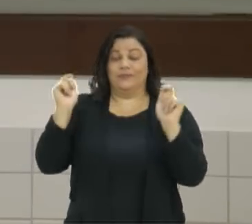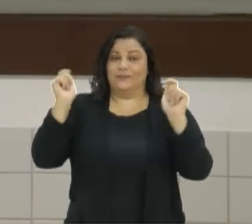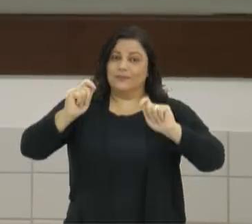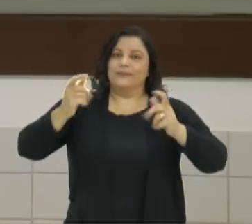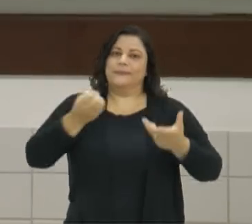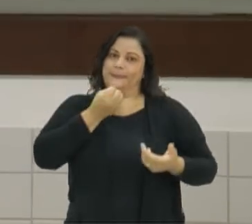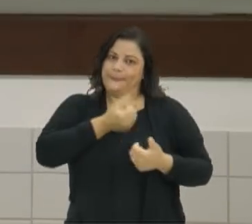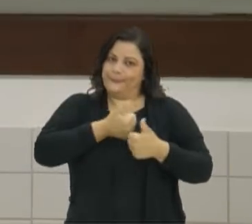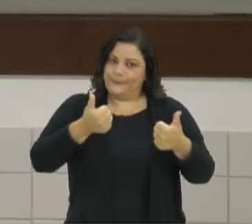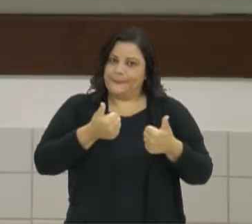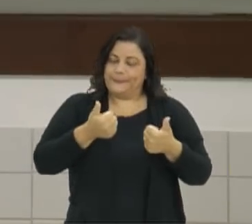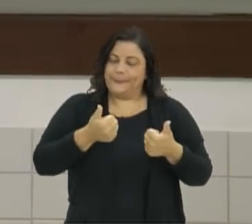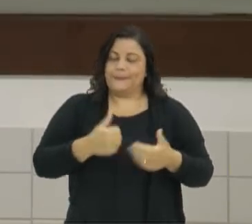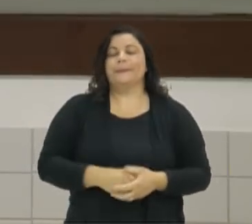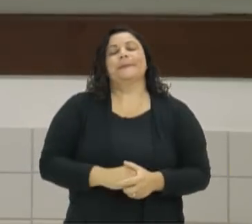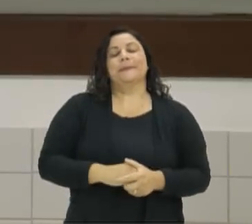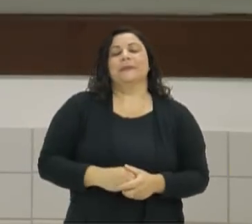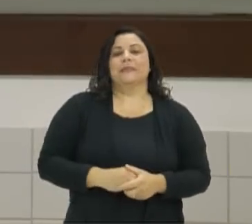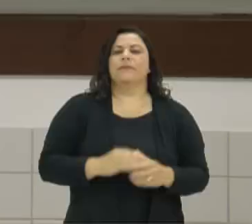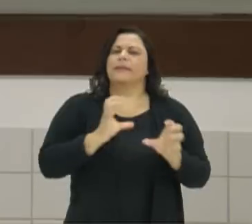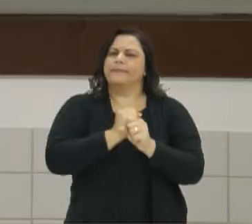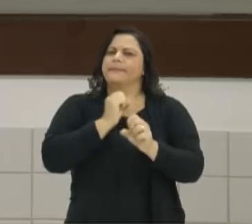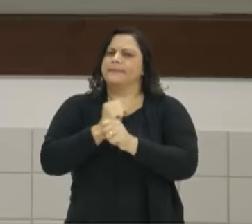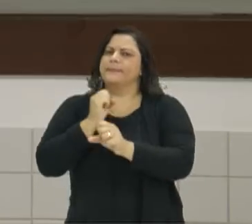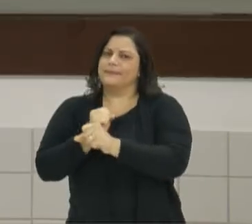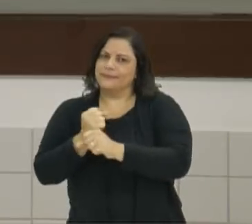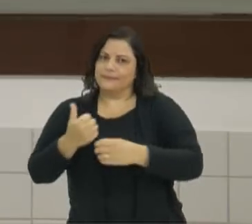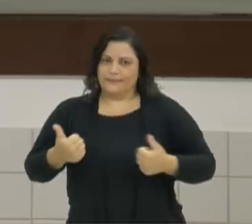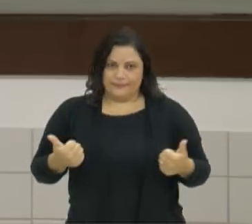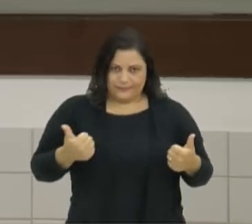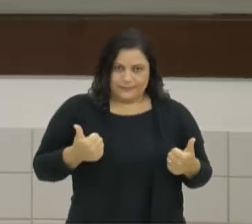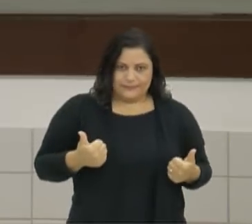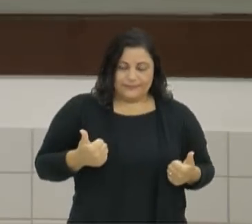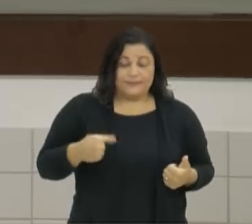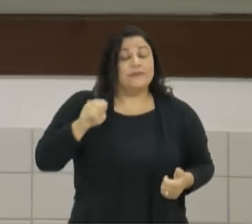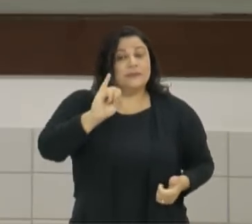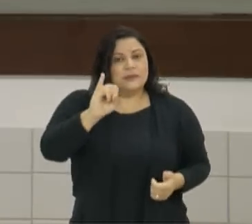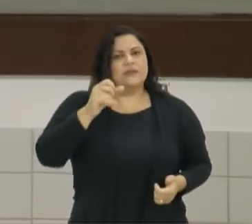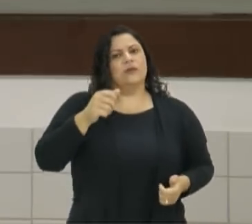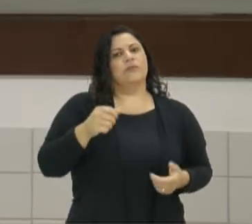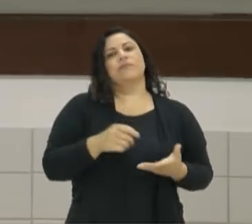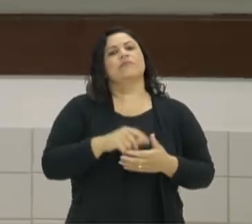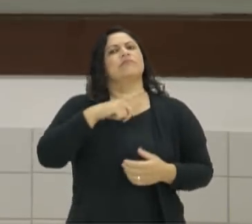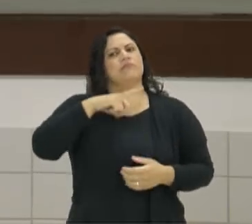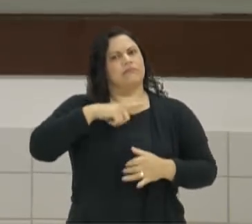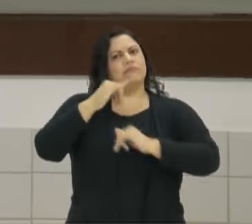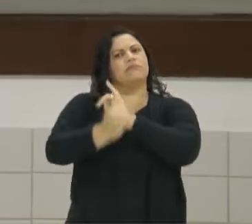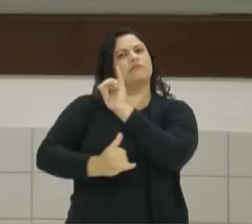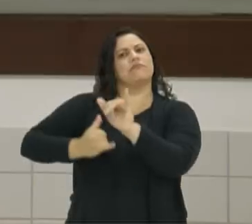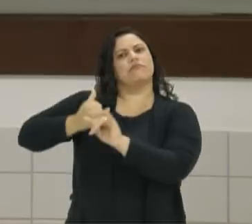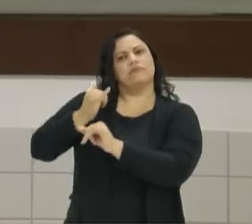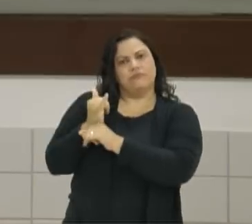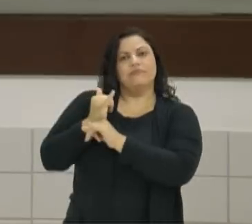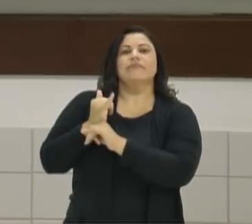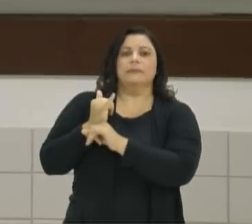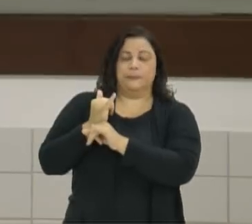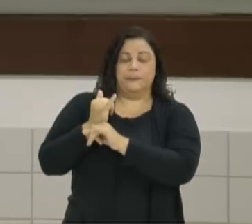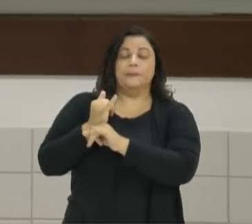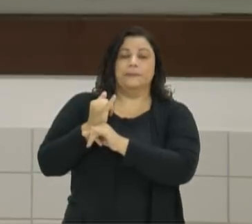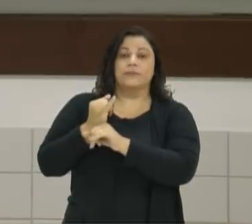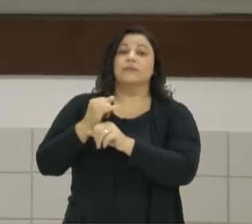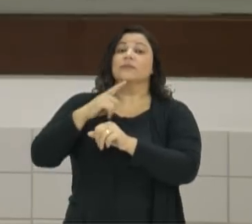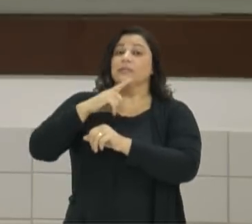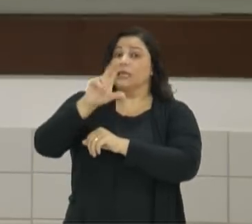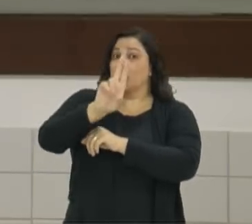muito significativo para a sua nota, ok? Se você acessa a internet, tem acesso à internet,